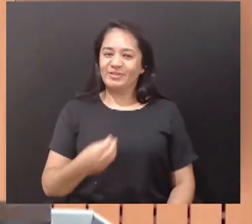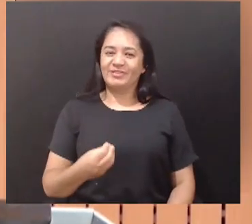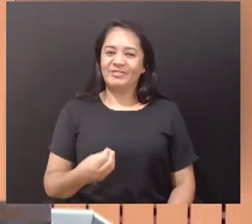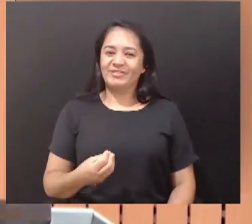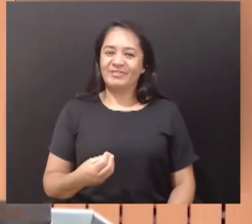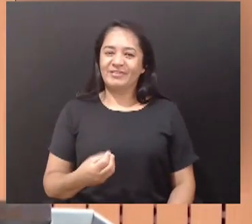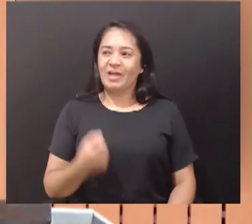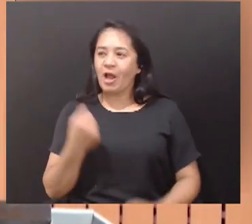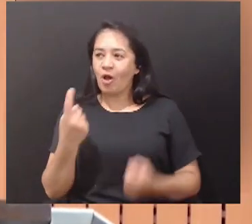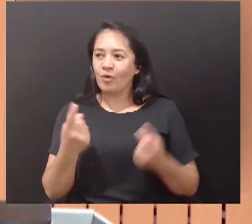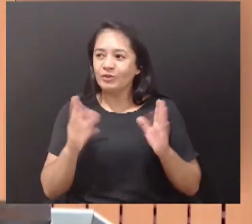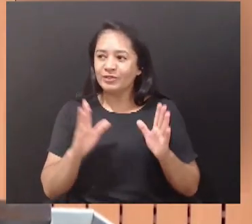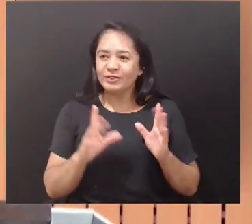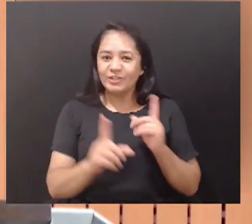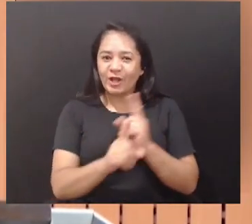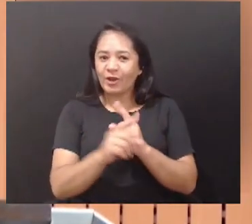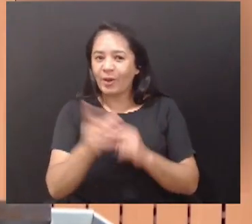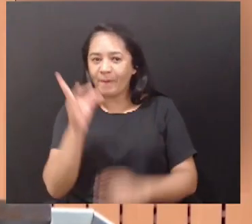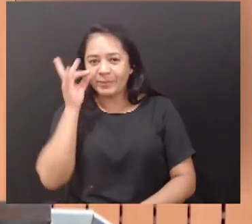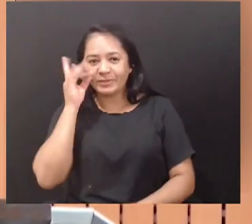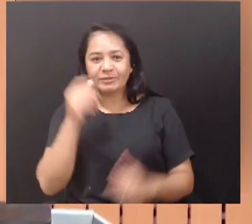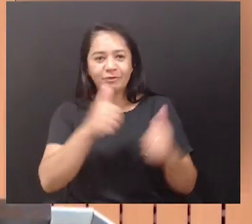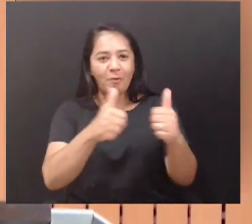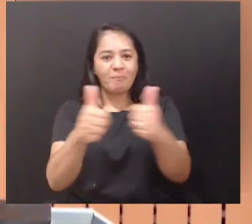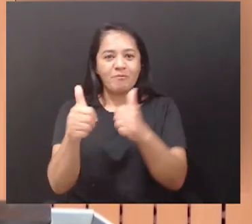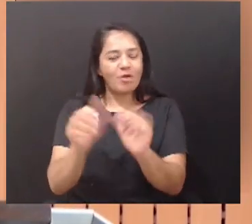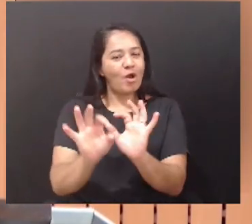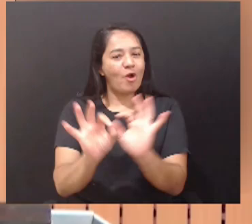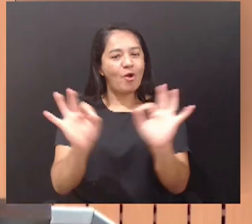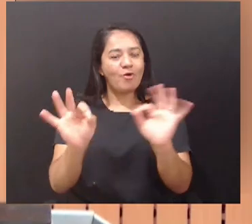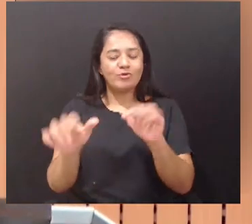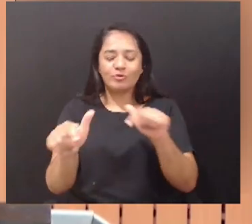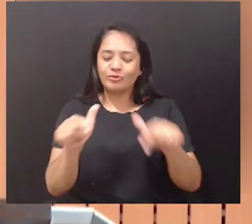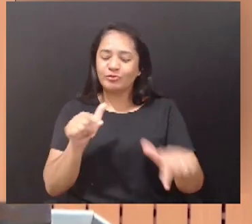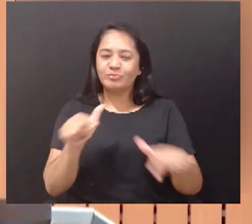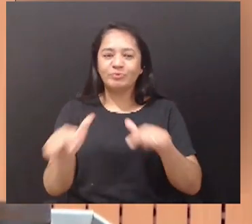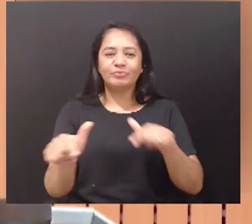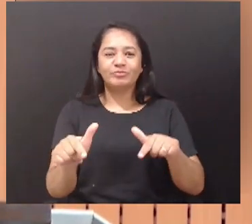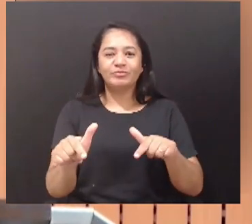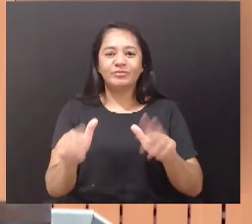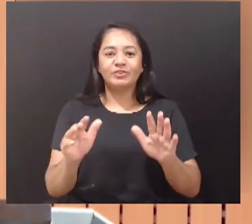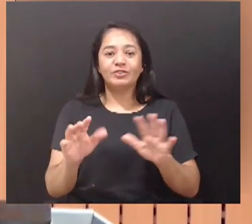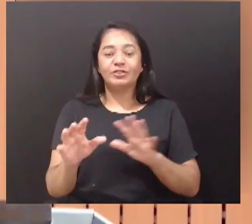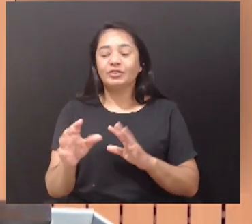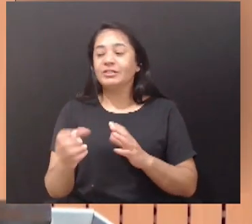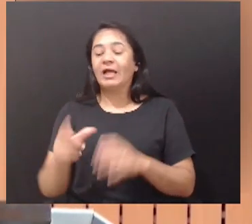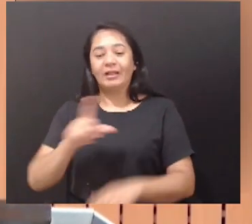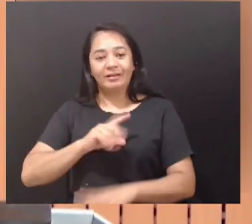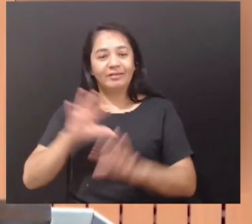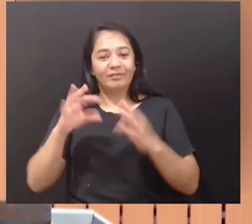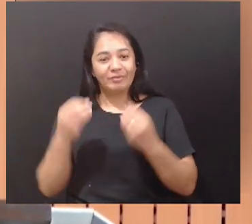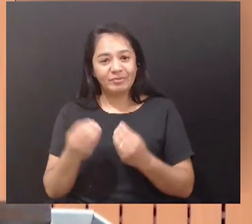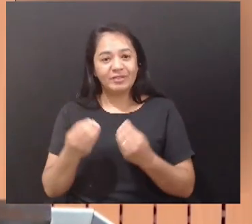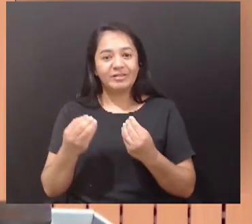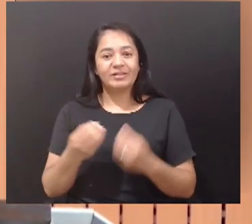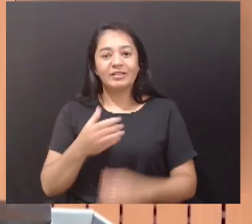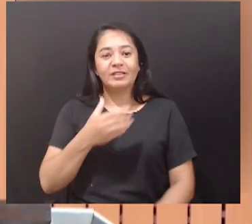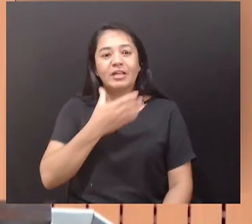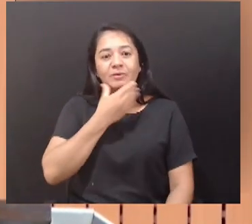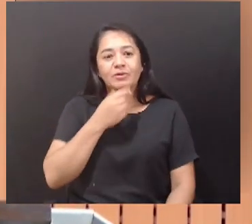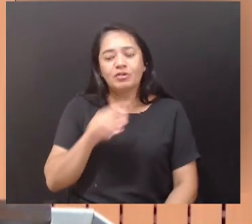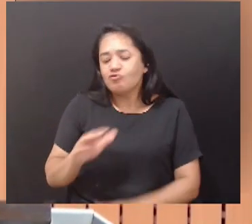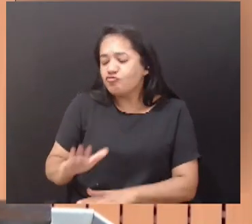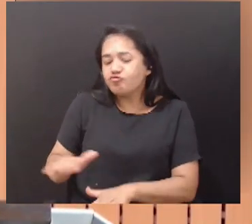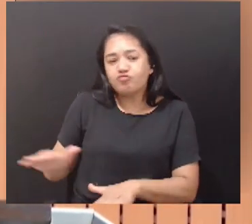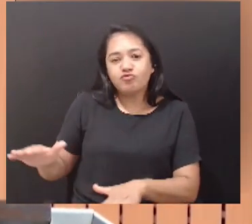encontram aqui, que estão bem, estão trabalhando, já formaram família, são meninos que eu peguei bem pequenininhos, e que hoje,